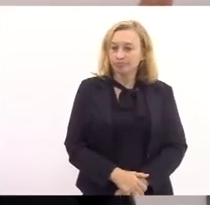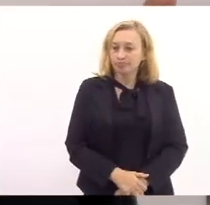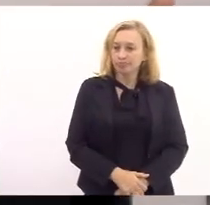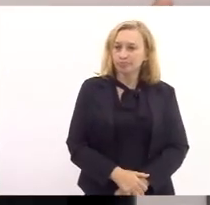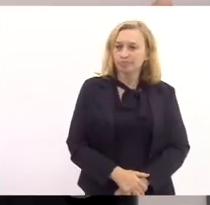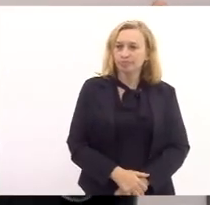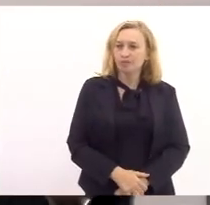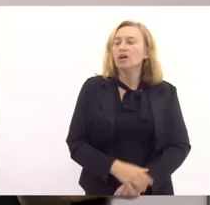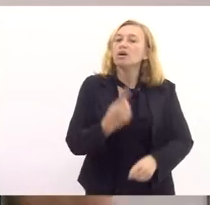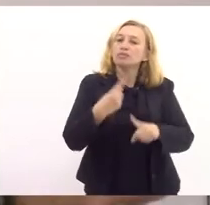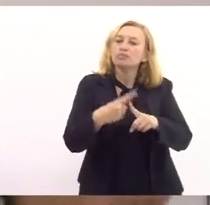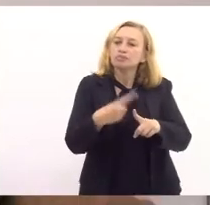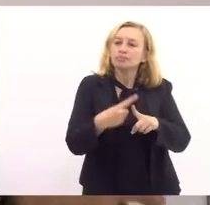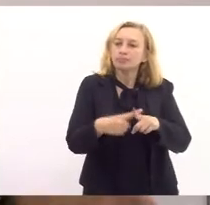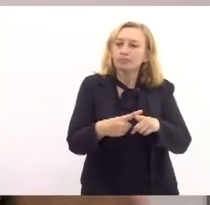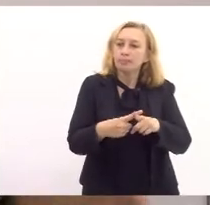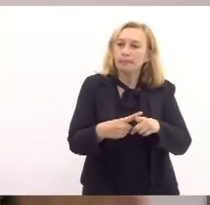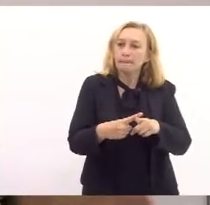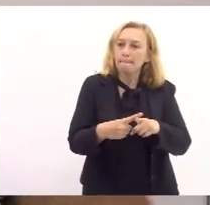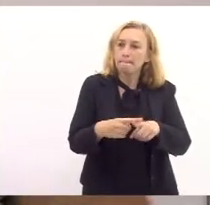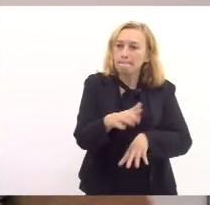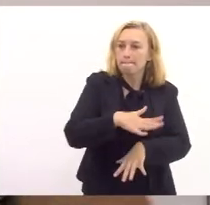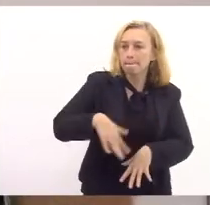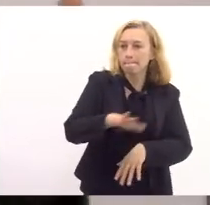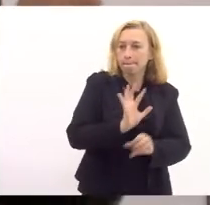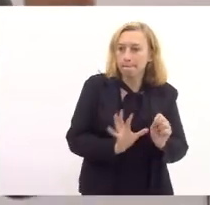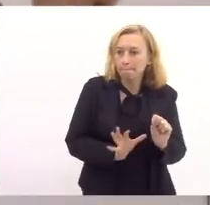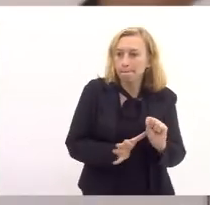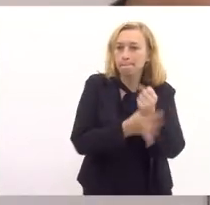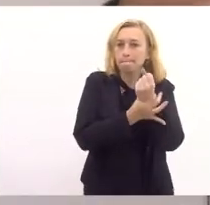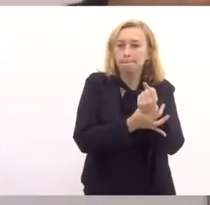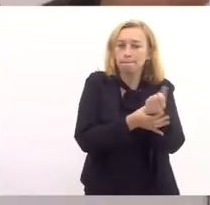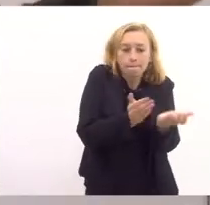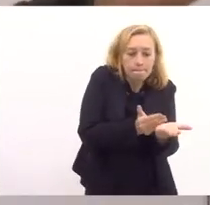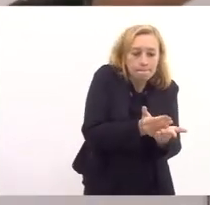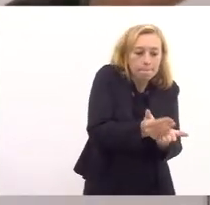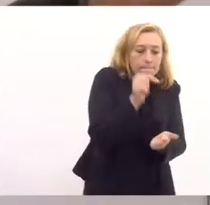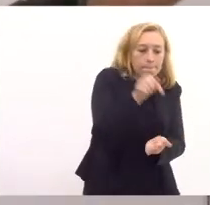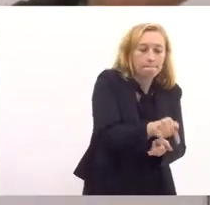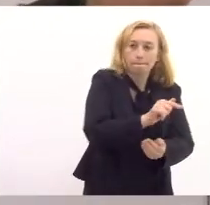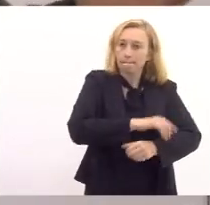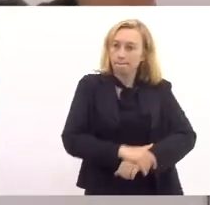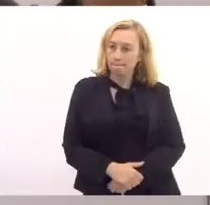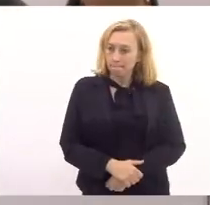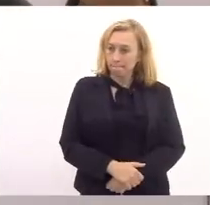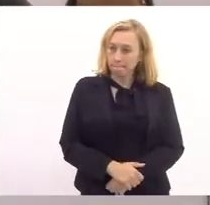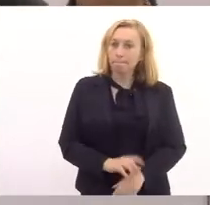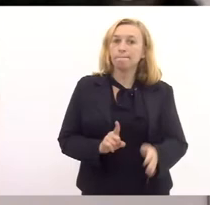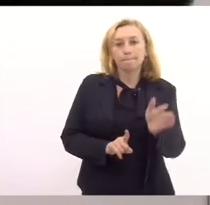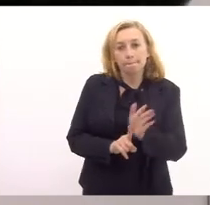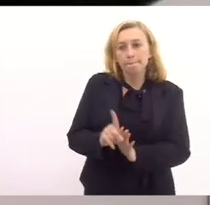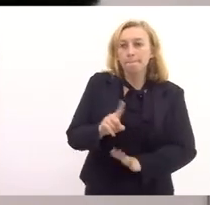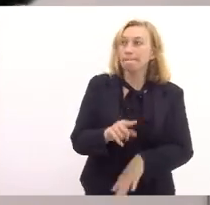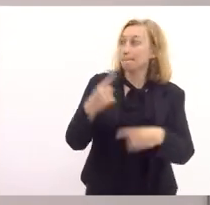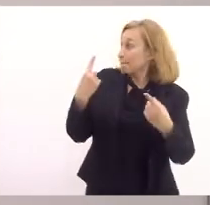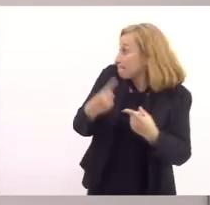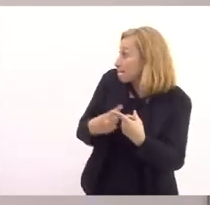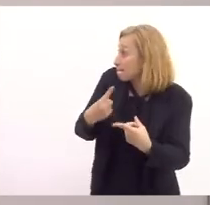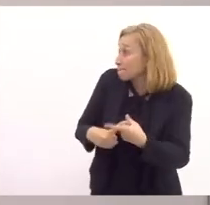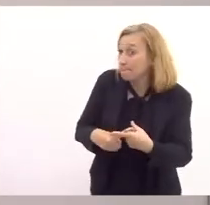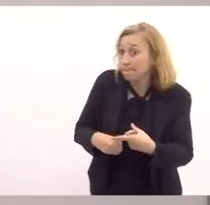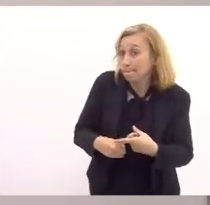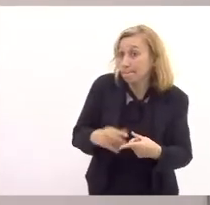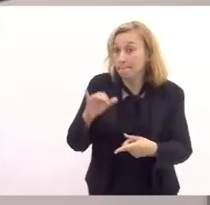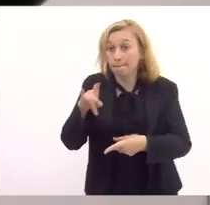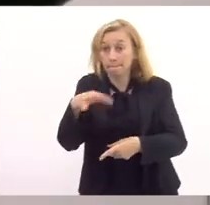Por que a área da segurança não começa por aí? Né? Foi perguntado isso aqui. Aí não, porque a